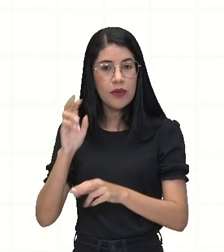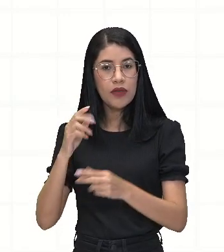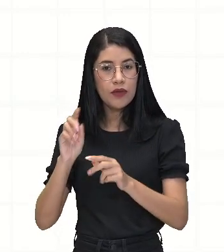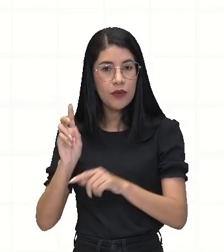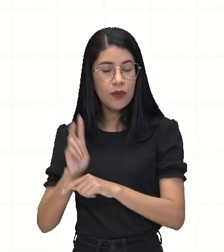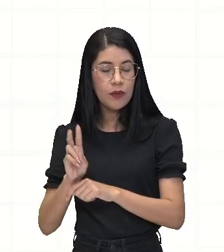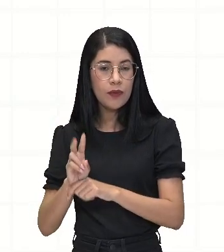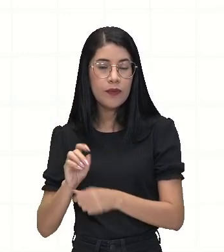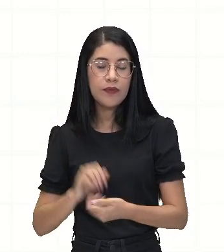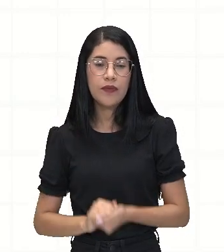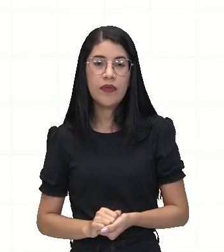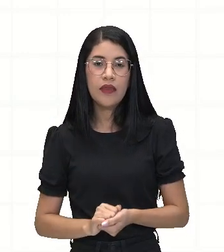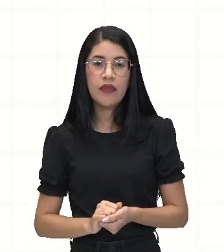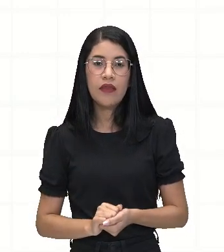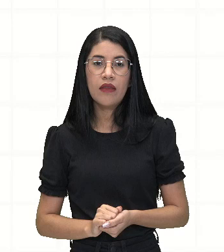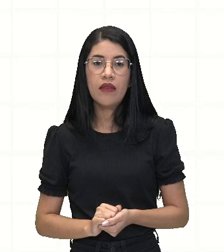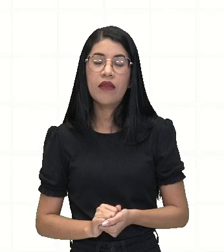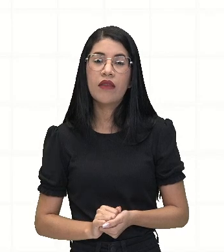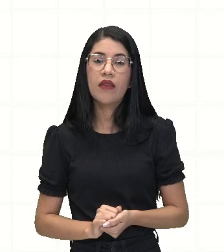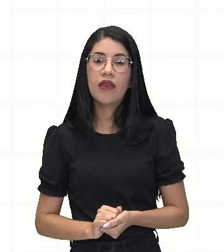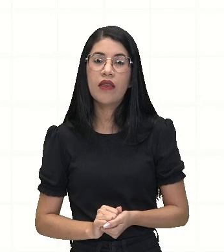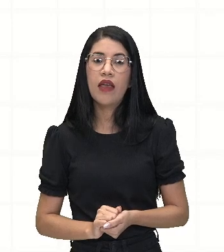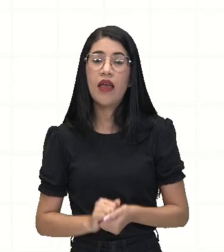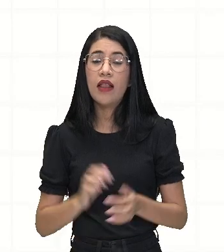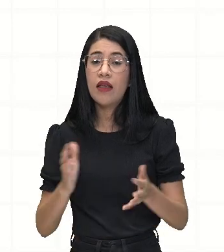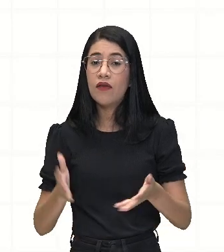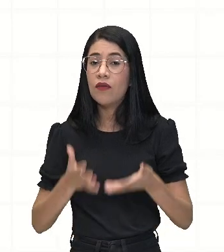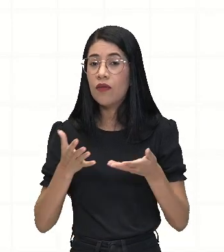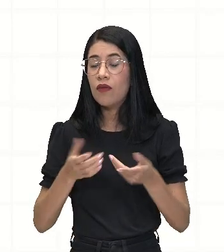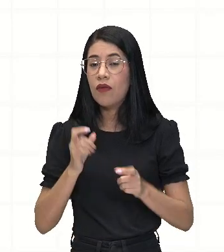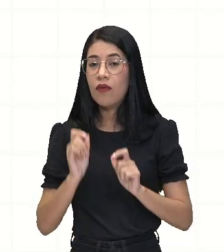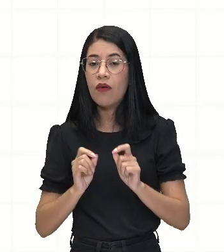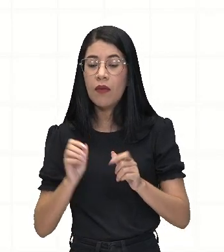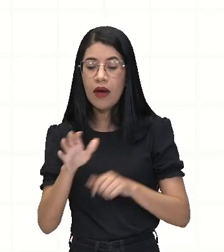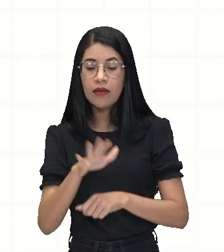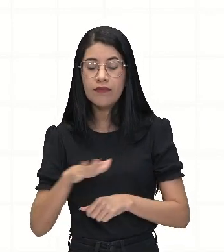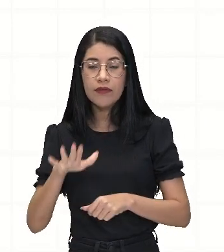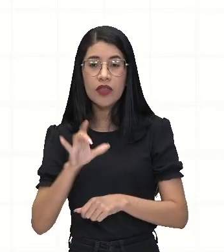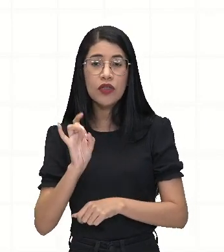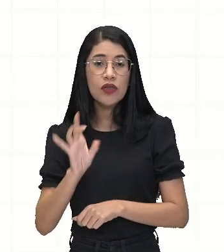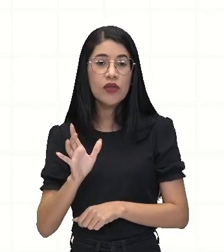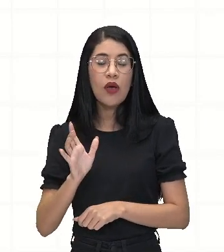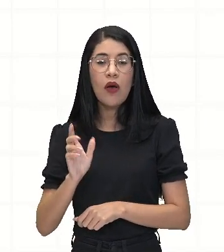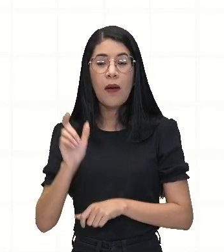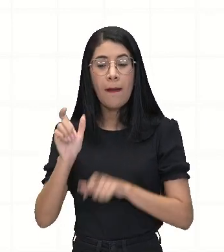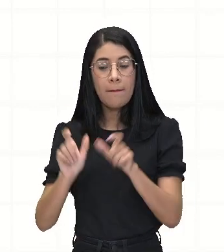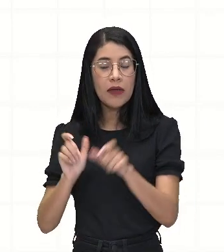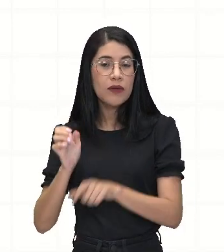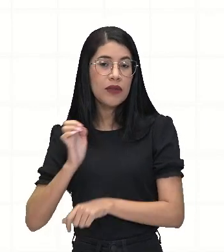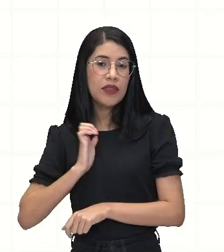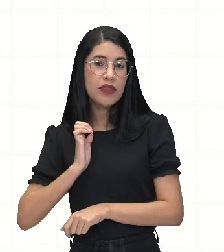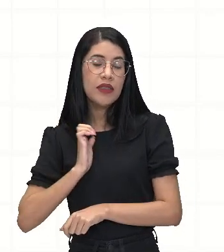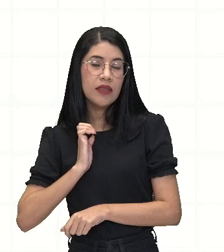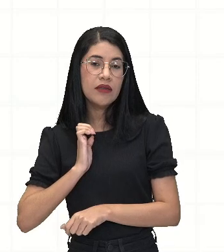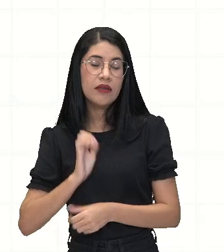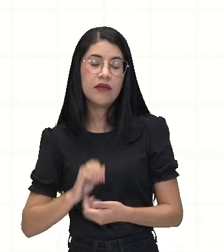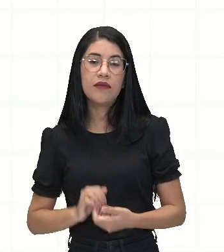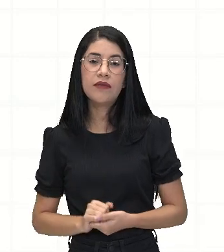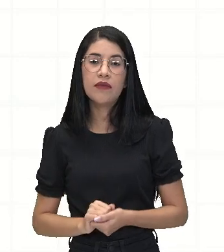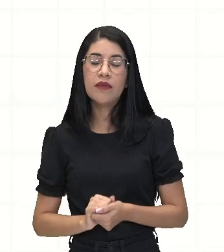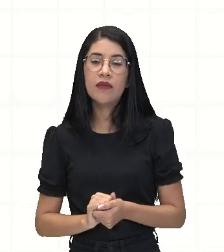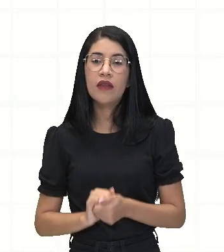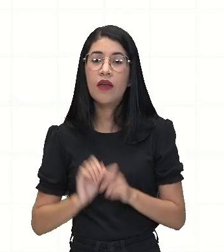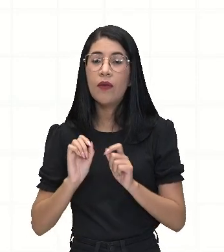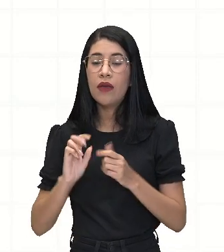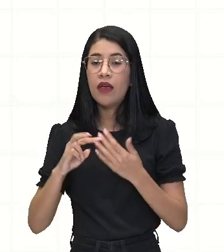Observamos a expansão territorial, ela vai contribuir para essa concentração de terra nas mãos de grandes proprietários, né? O que gerou